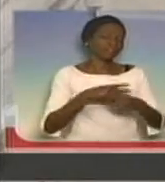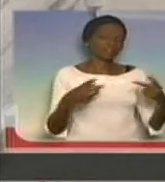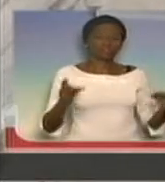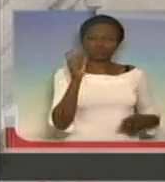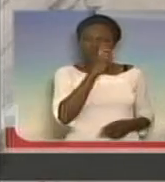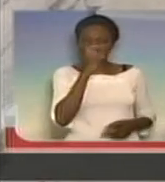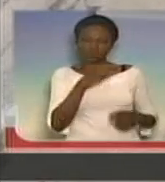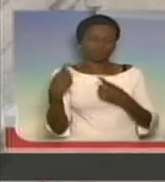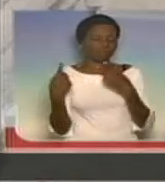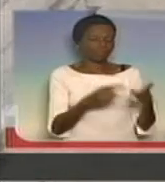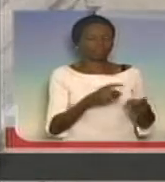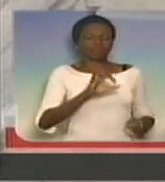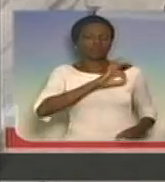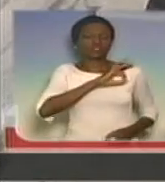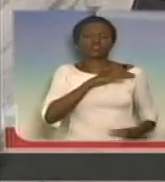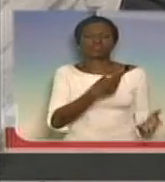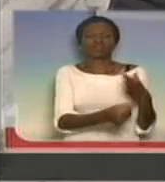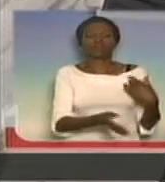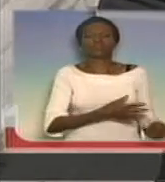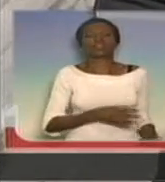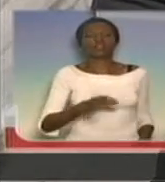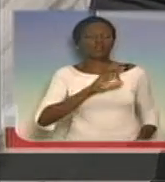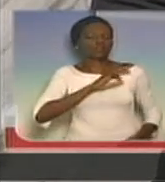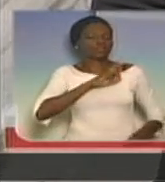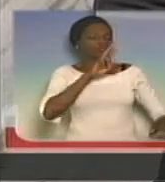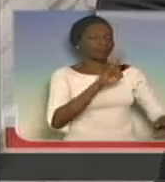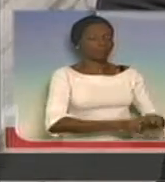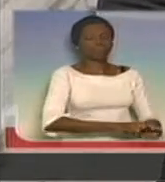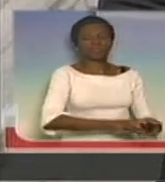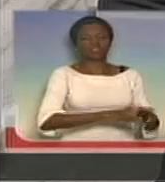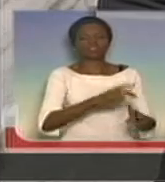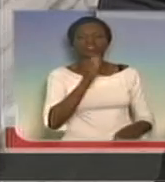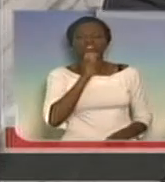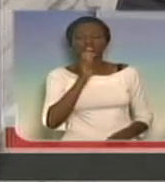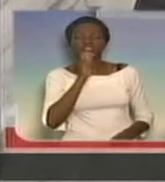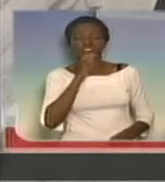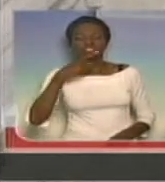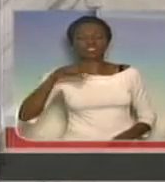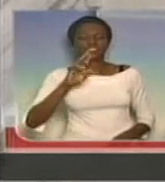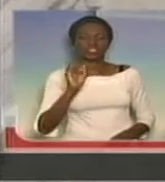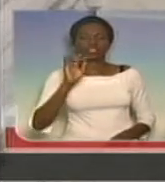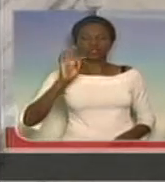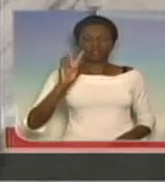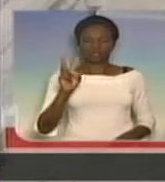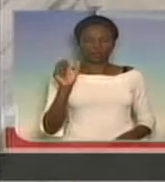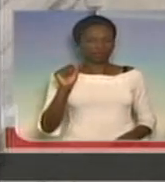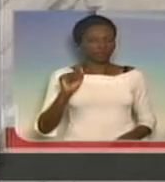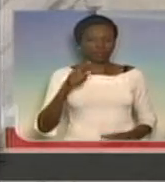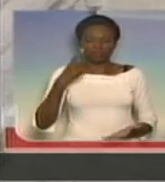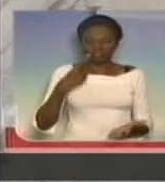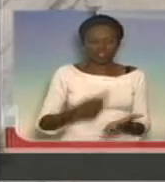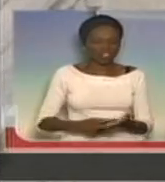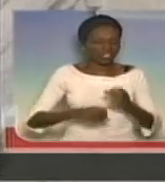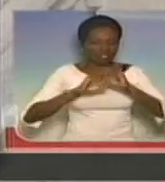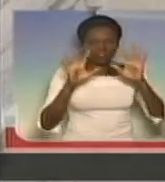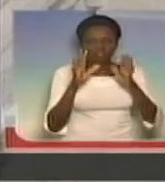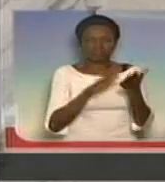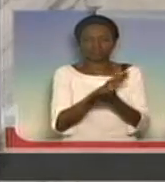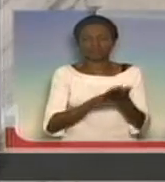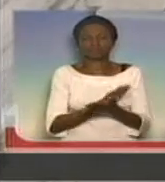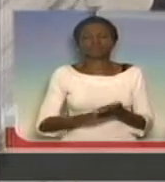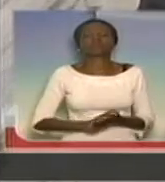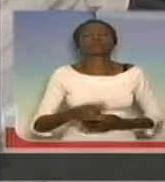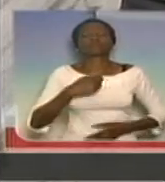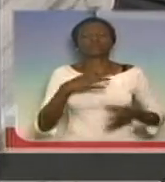policial militar, e esse policial militar é recolhido preso sem provas. Eu tive uma equipe de rota, posso citar o nome do comandante